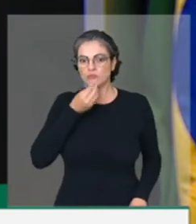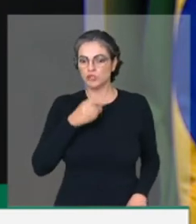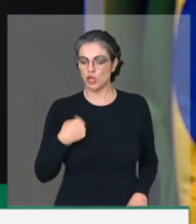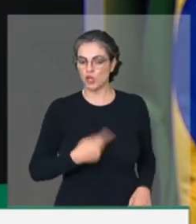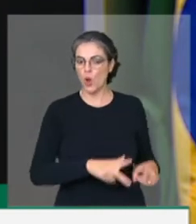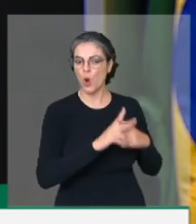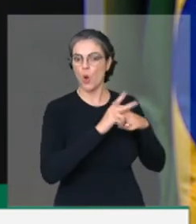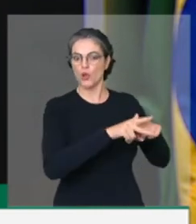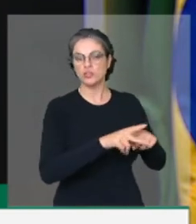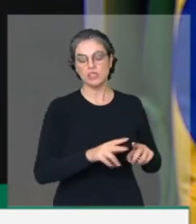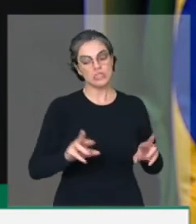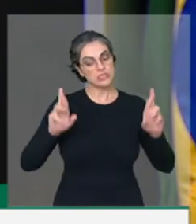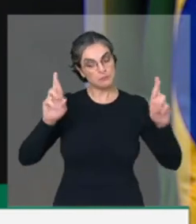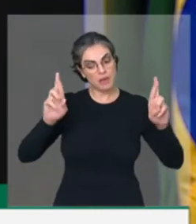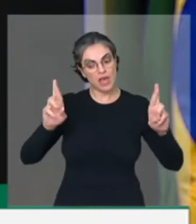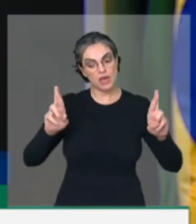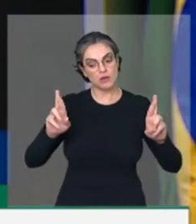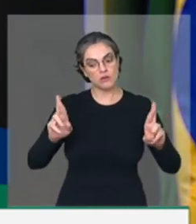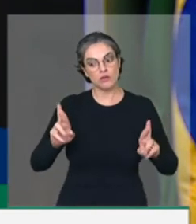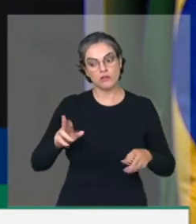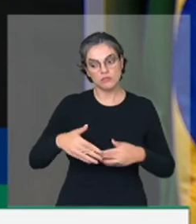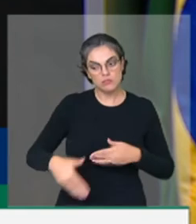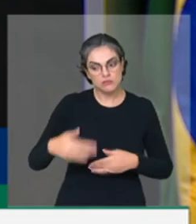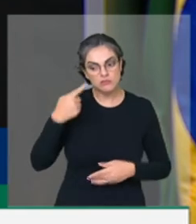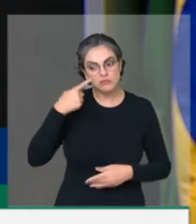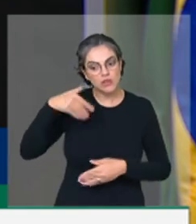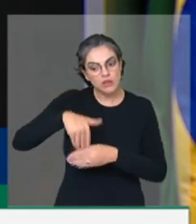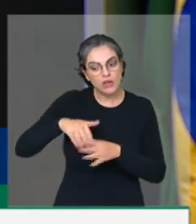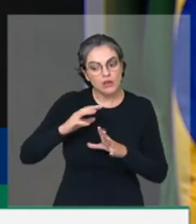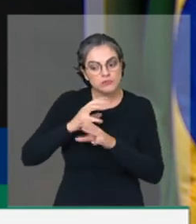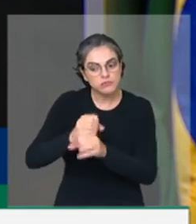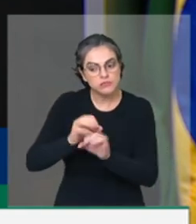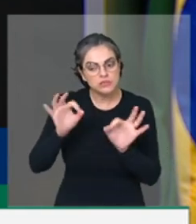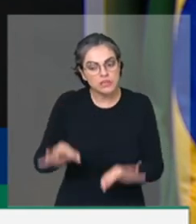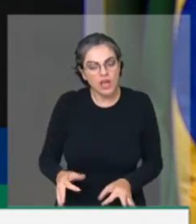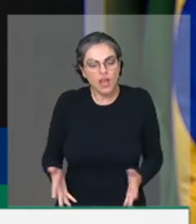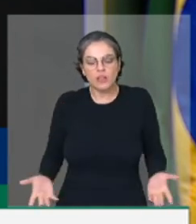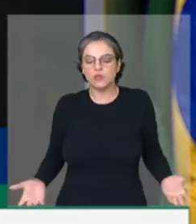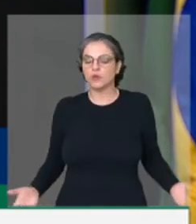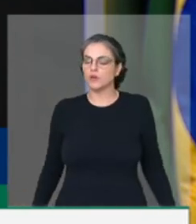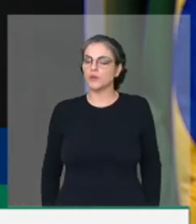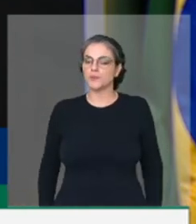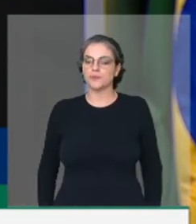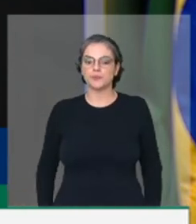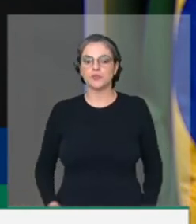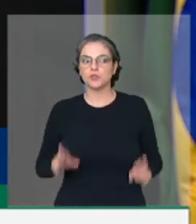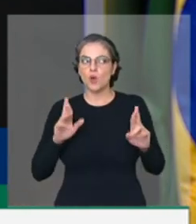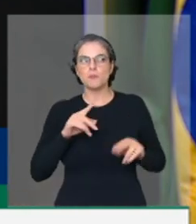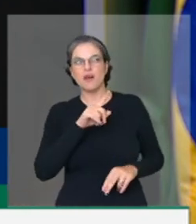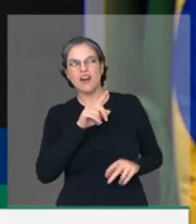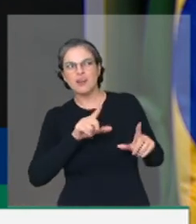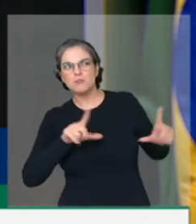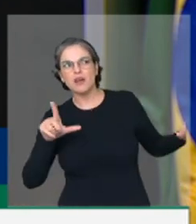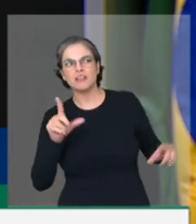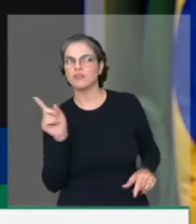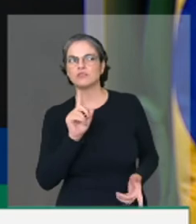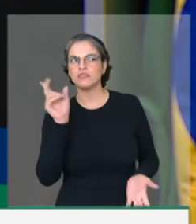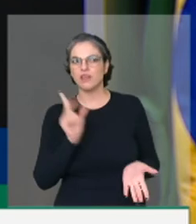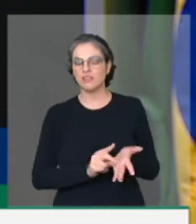oportunidade. Espero que daqui a pouco, na apuração dos votos, o que está ali no painel não seja a realidade. Que nós tenhamos